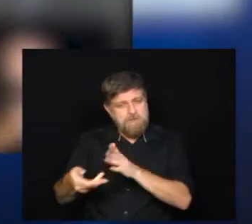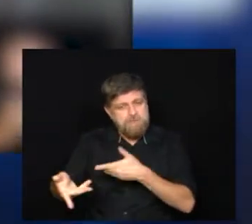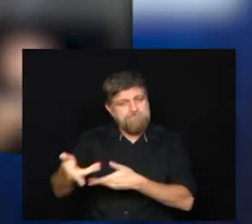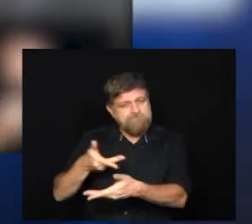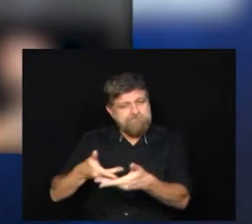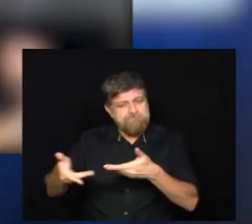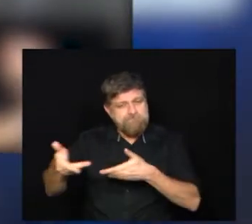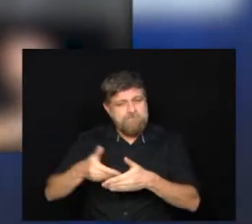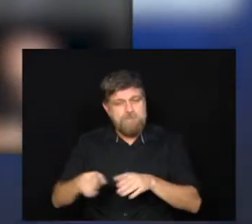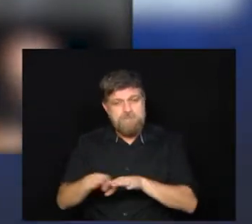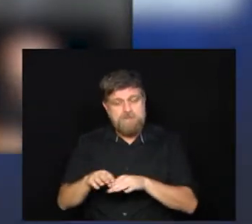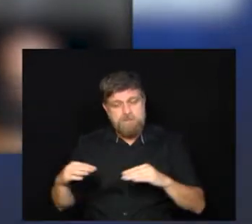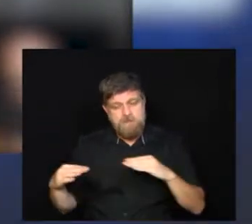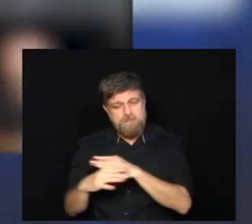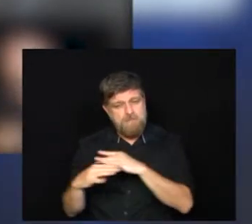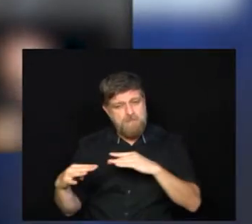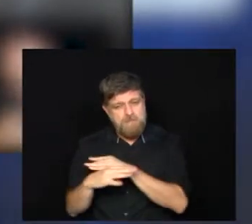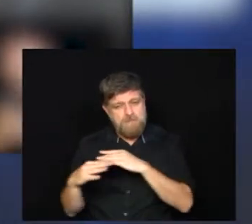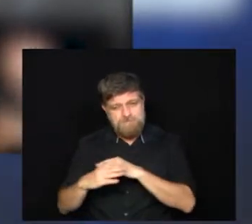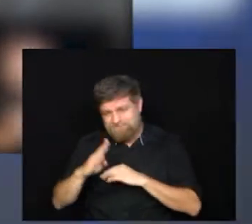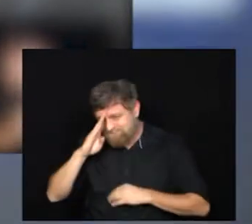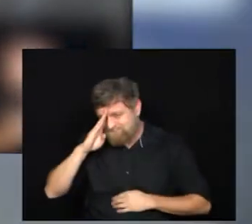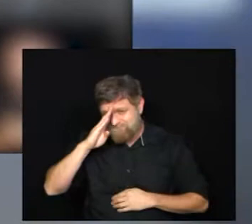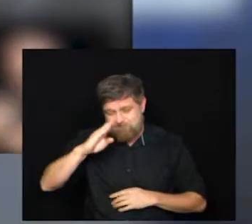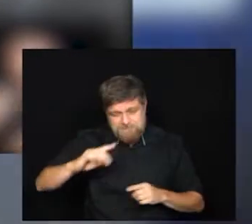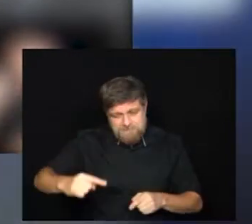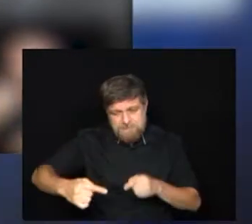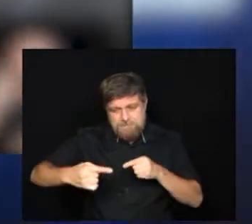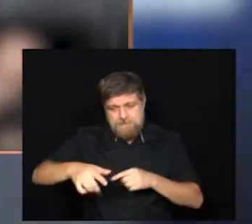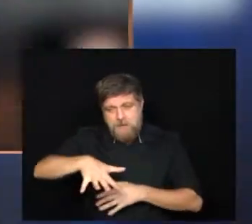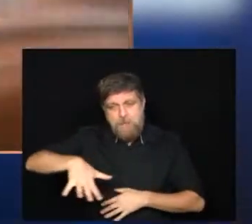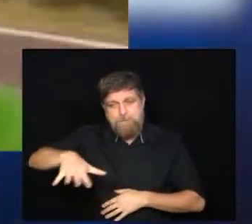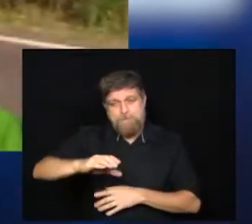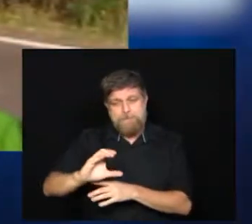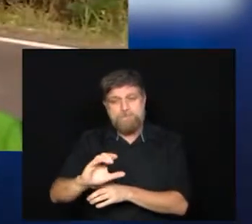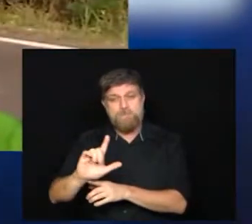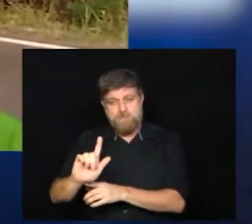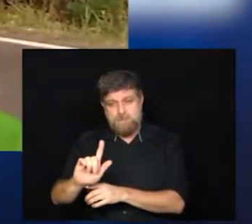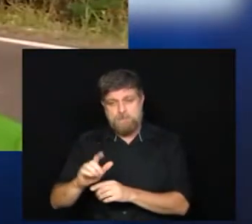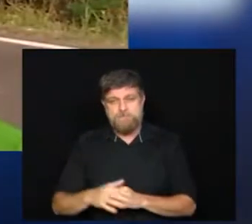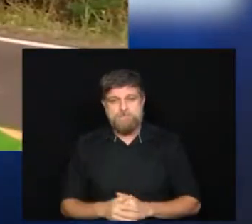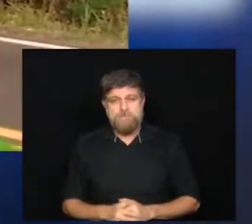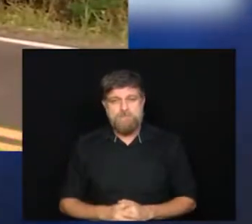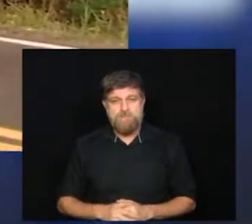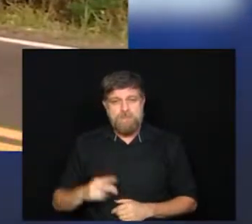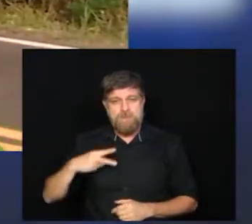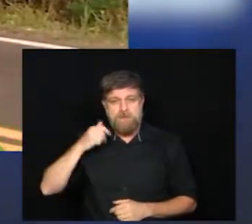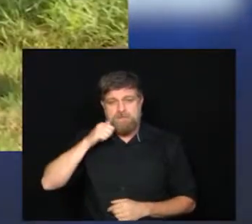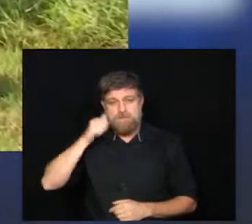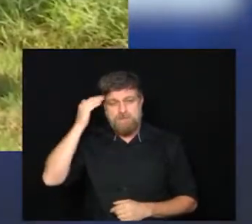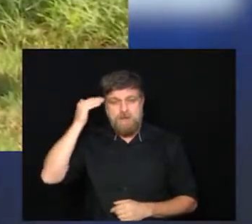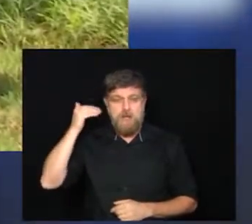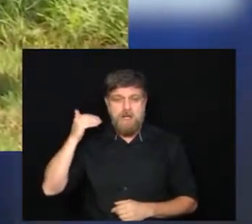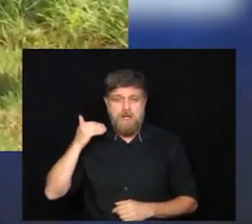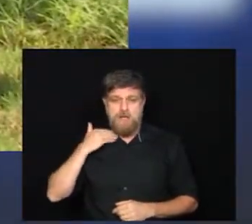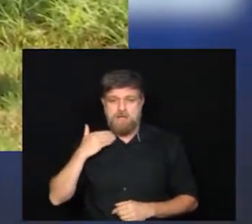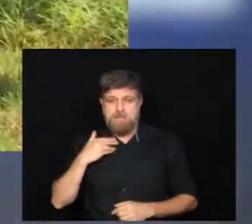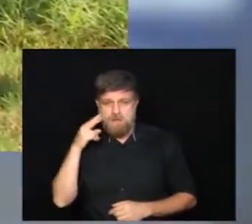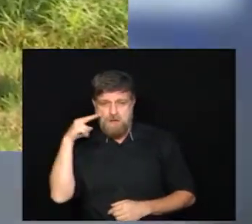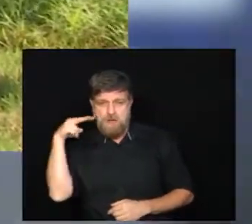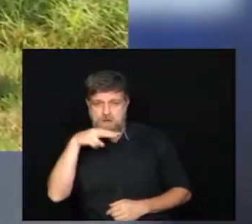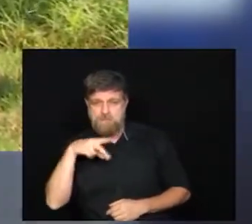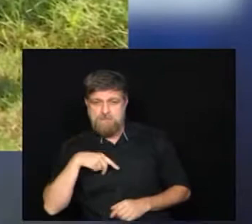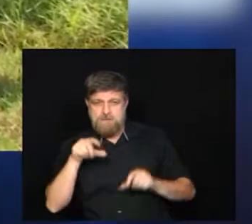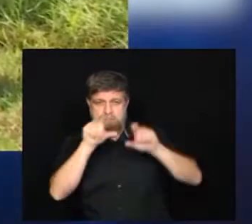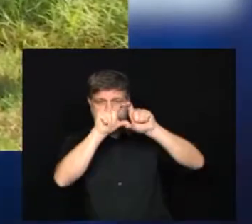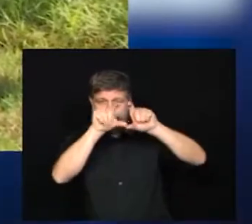e mobilidade urbana como grandes demandas do distrito. Vereadora Débora Palermo confere as